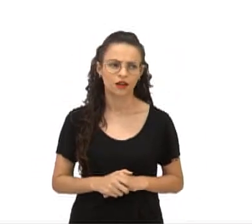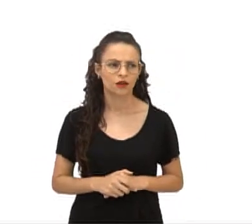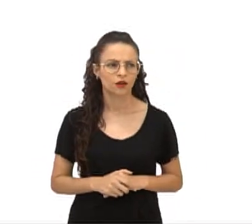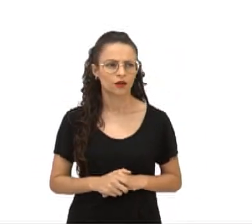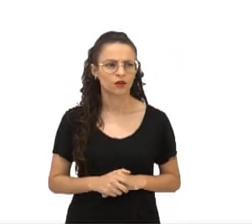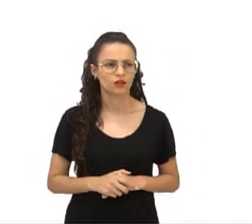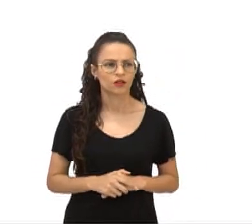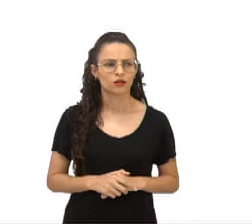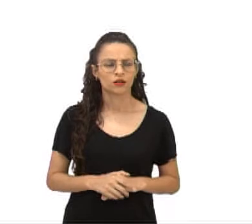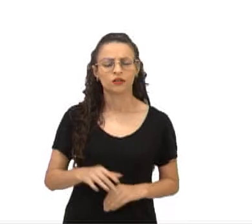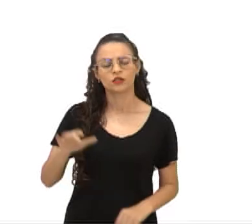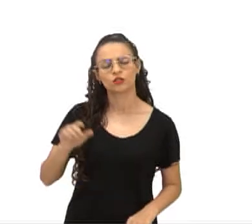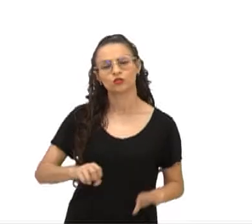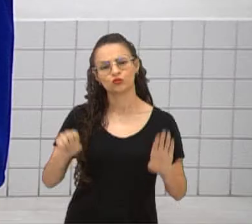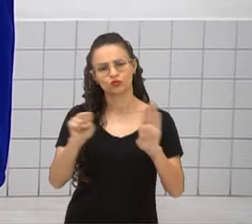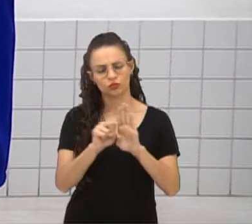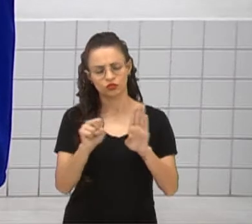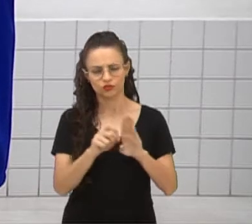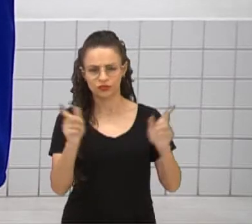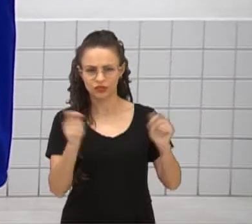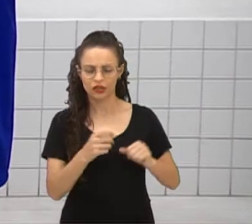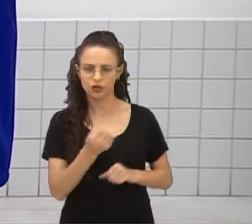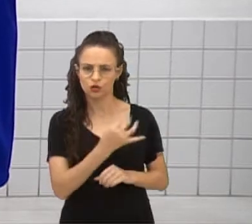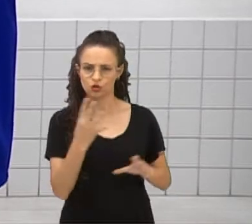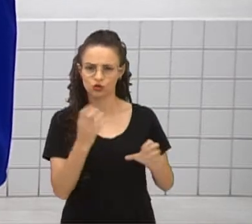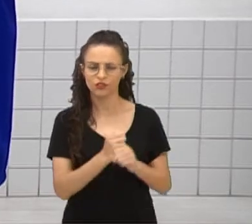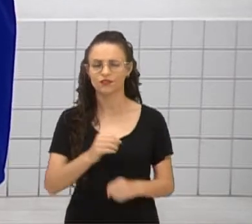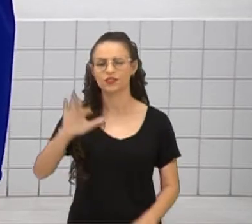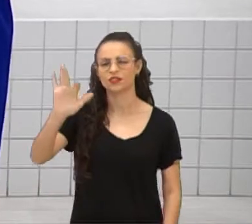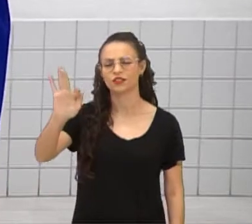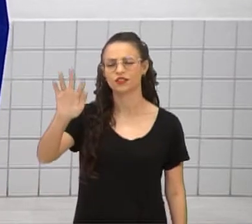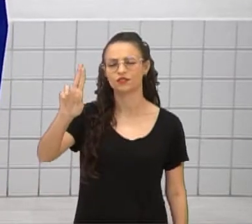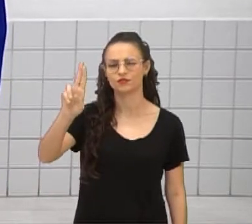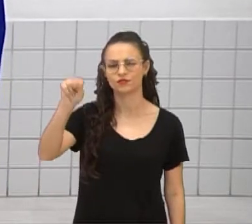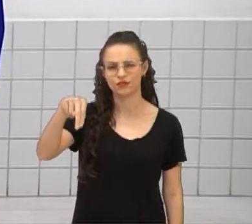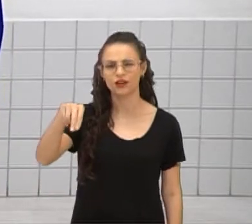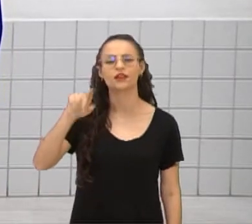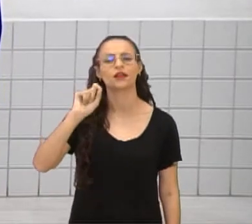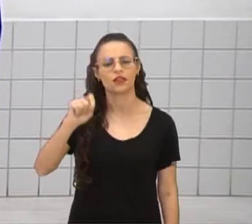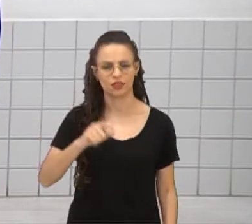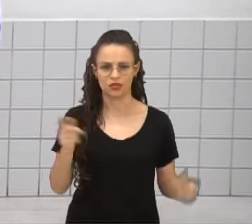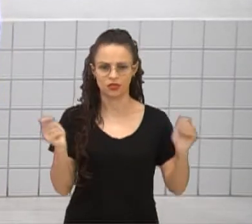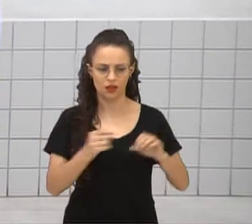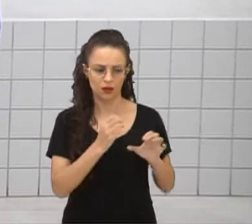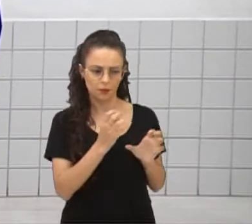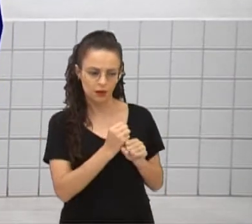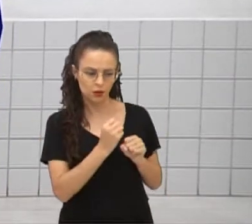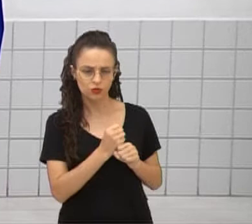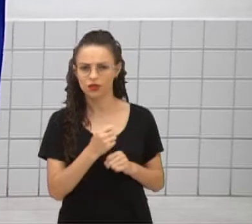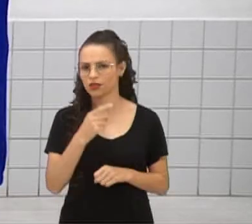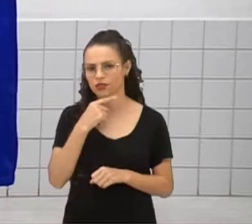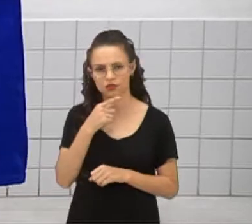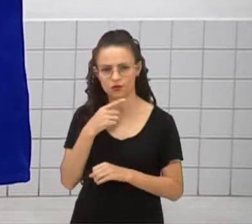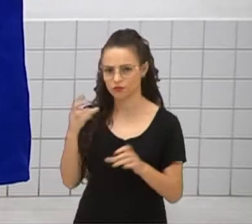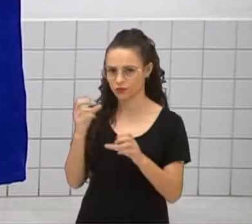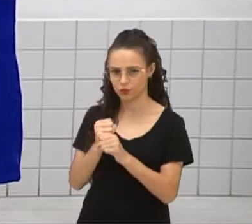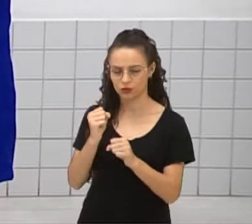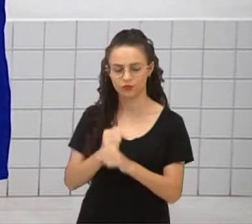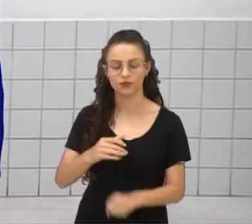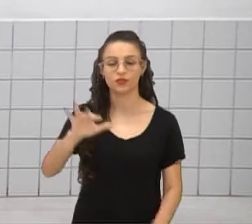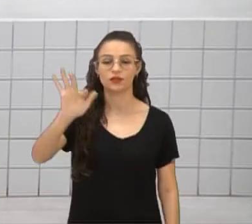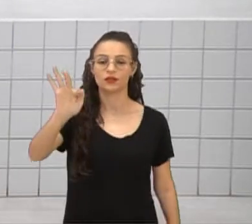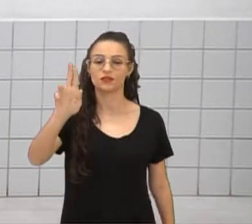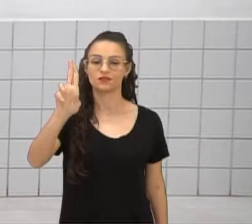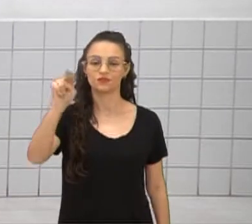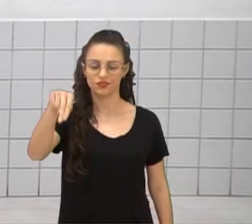né substantivo contável é incontável será que seria encontrar Mas será que seria contável primeiramente a